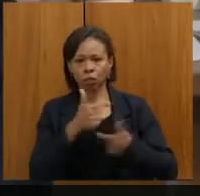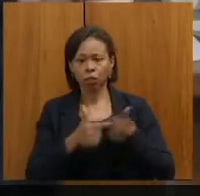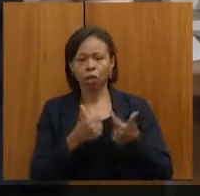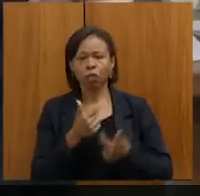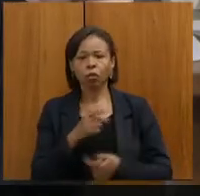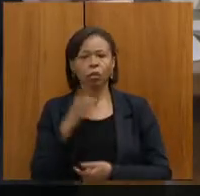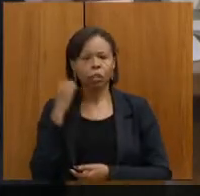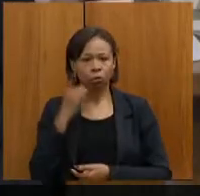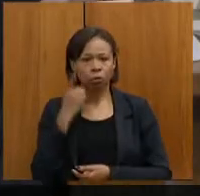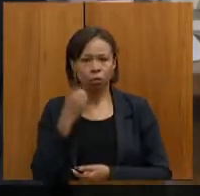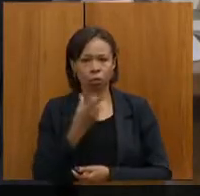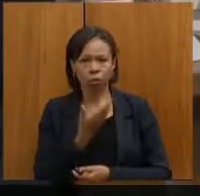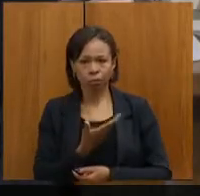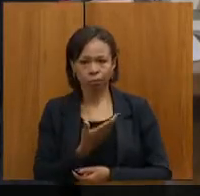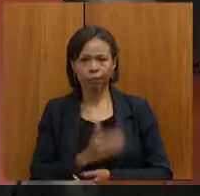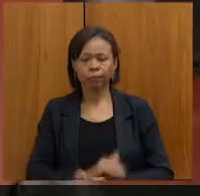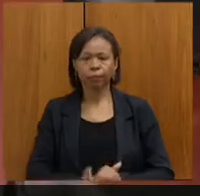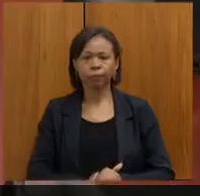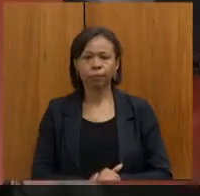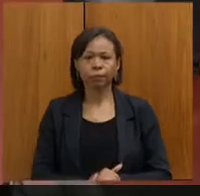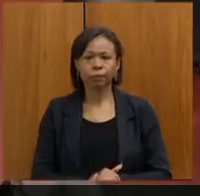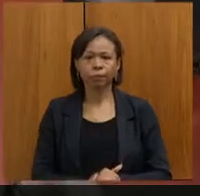aí o deputado Gustavo Valadares